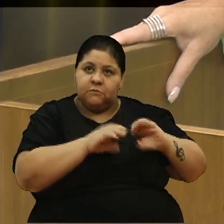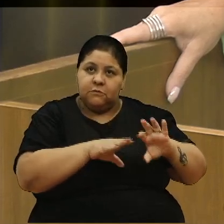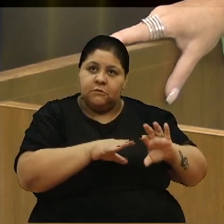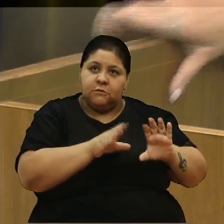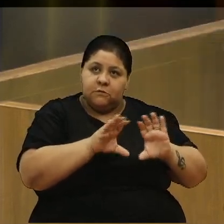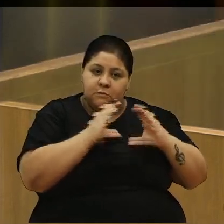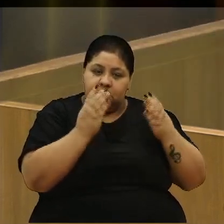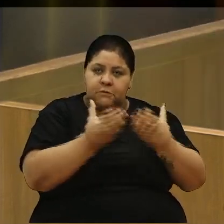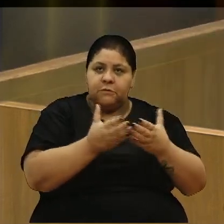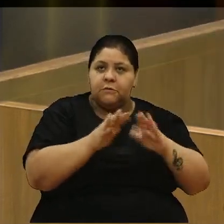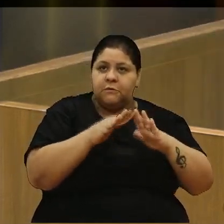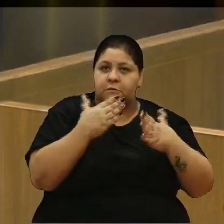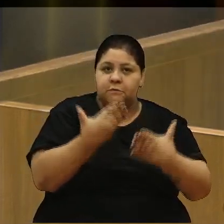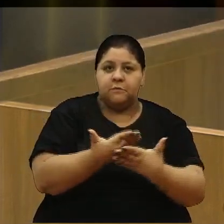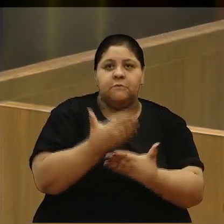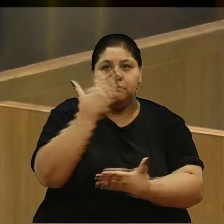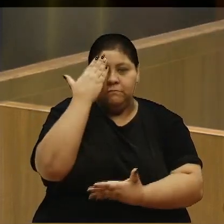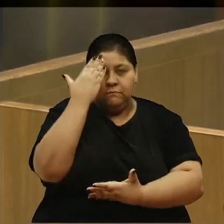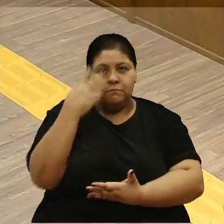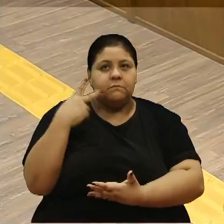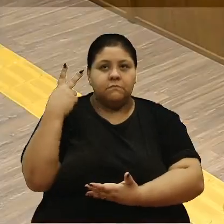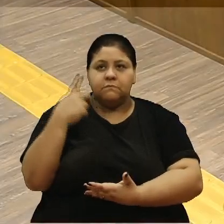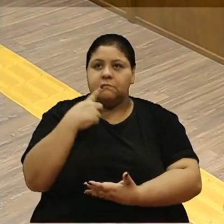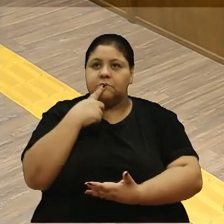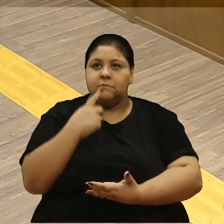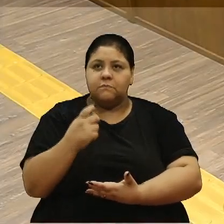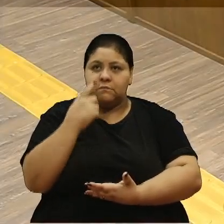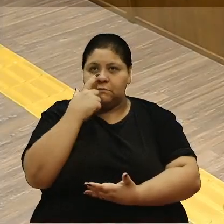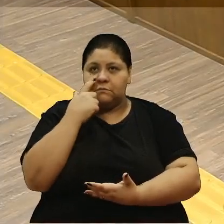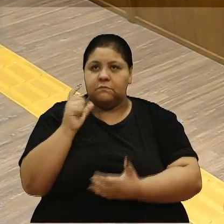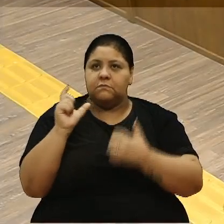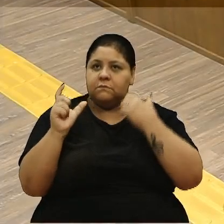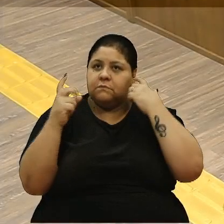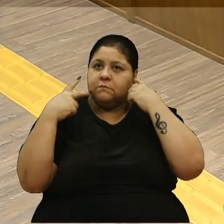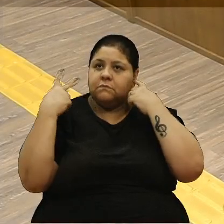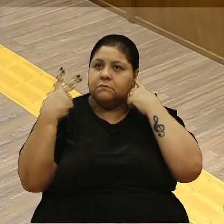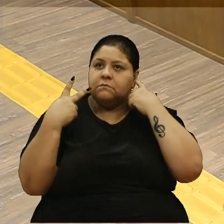comunidade escolar. Obrigado, vereadora Rose Frigerio. E com a palavra, a vereadora Andressa